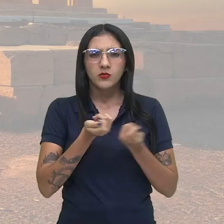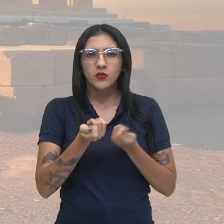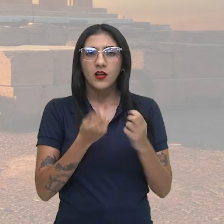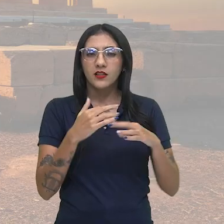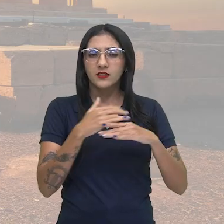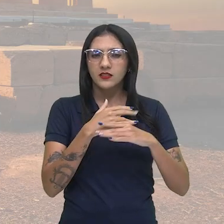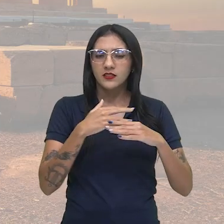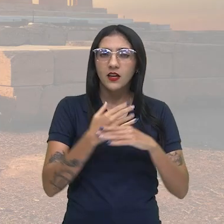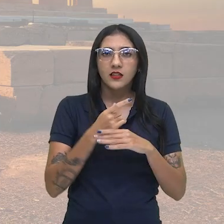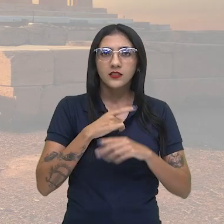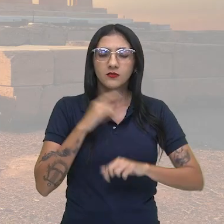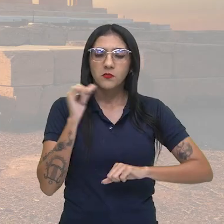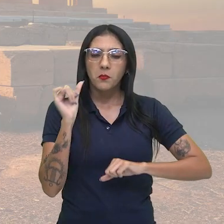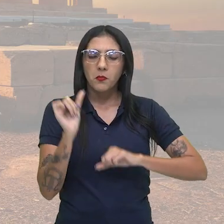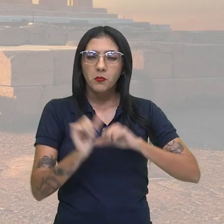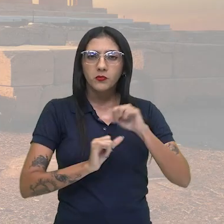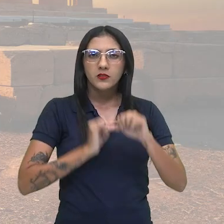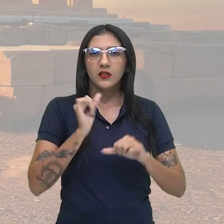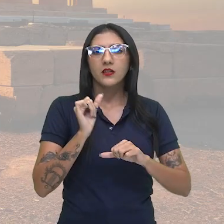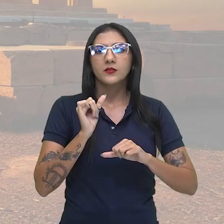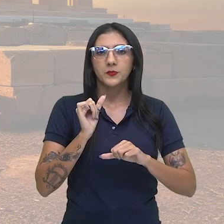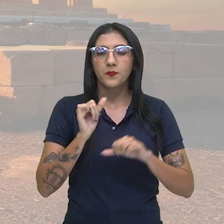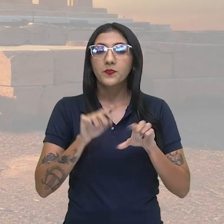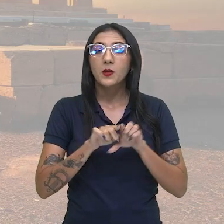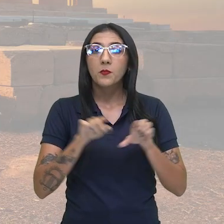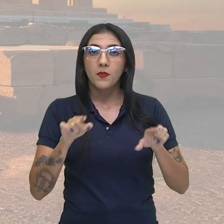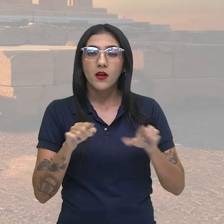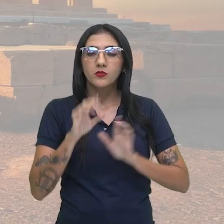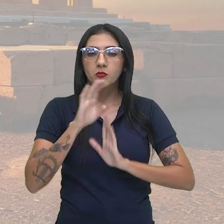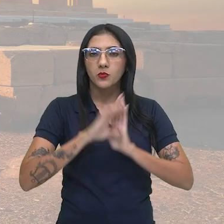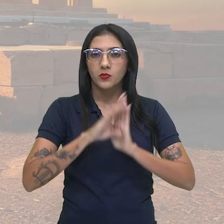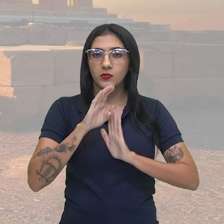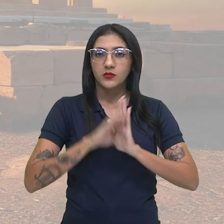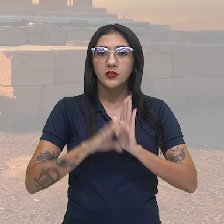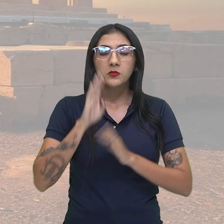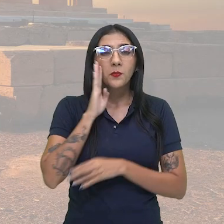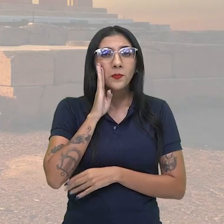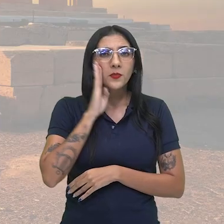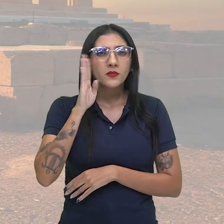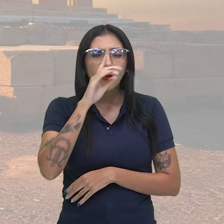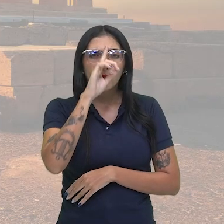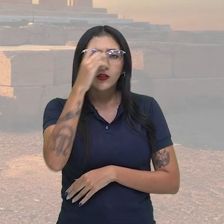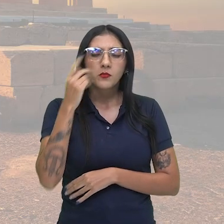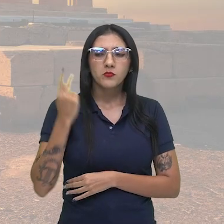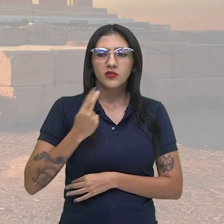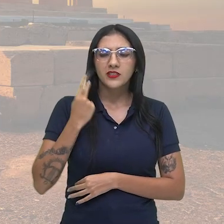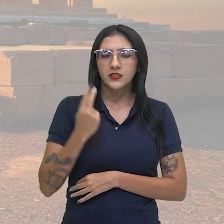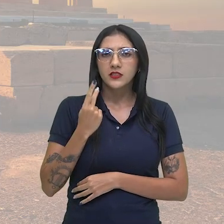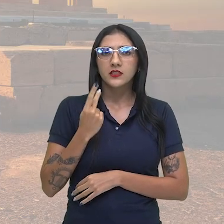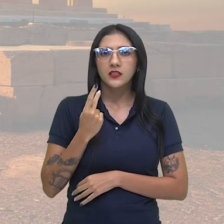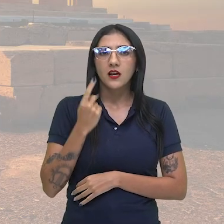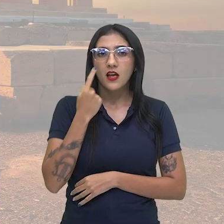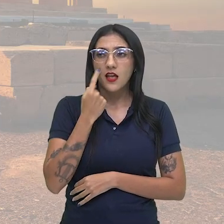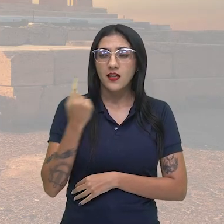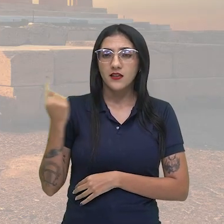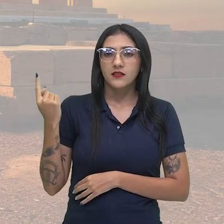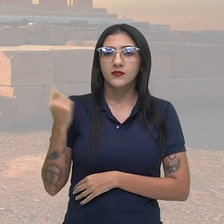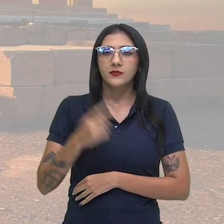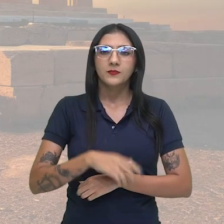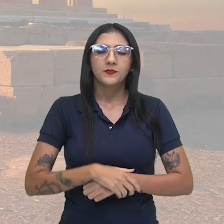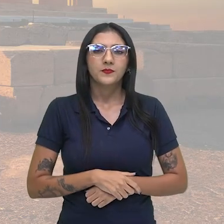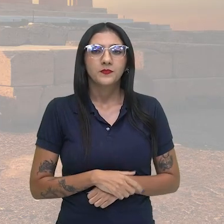se modificando um pouco, embora o conceito central de ideia de política continue sendo esse. Tá bom? Só